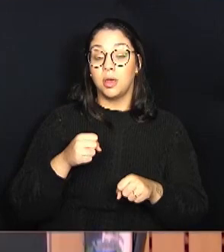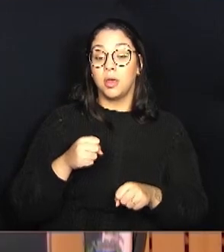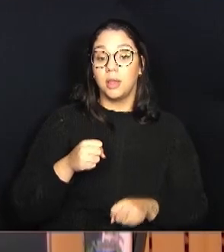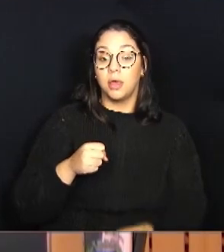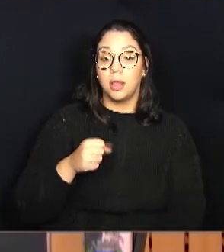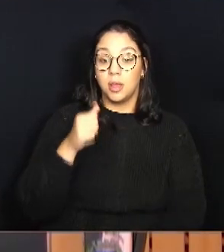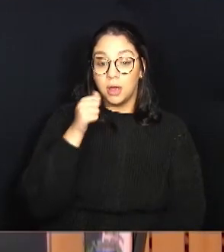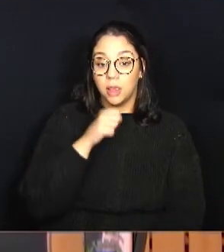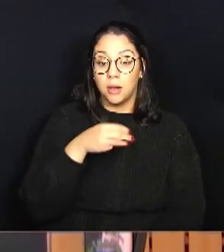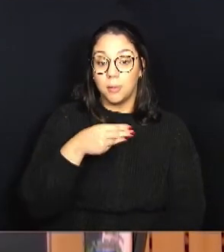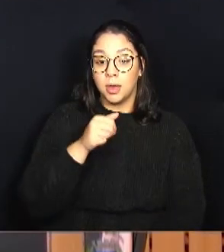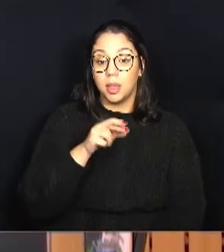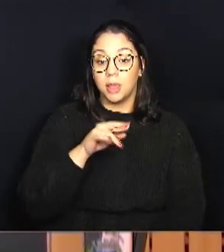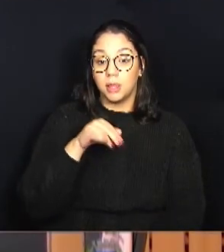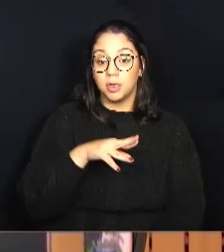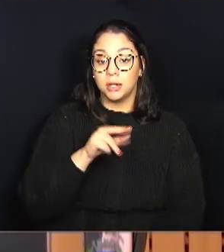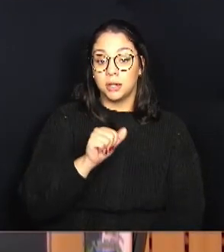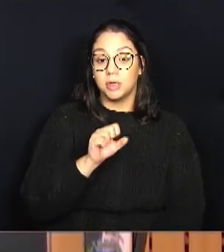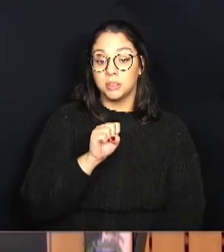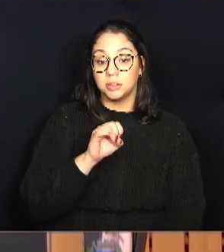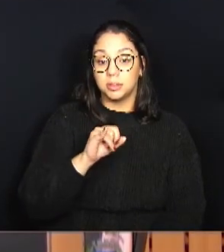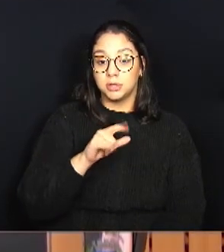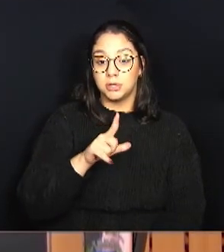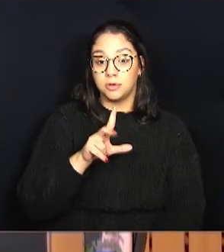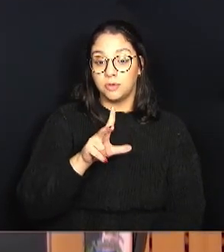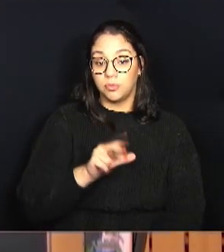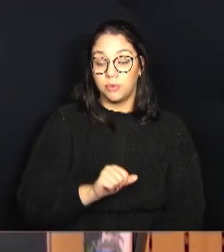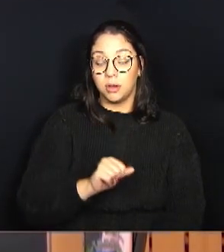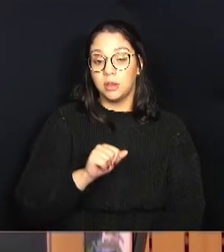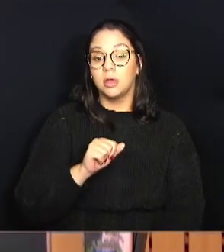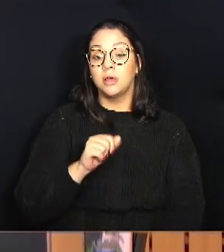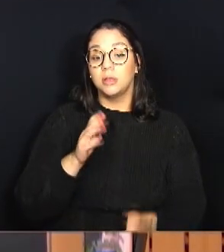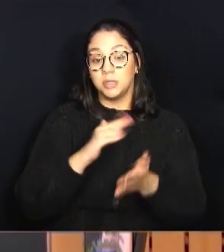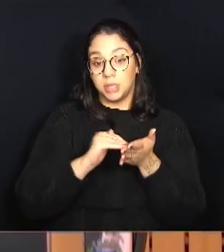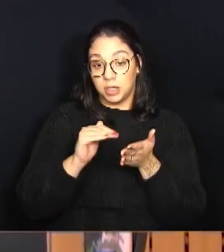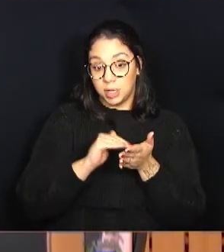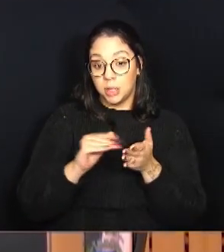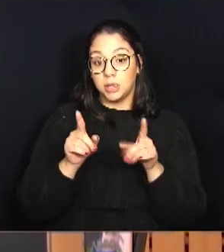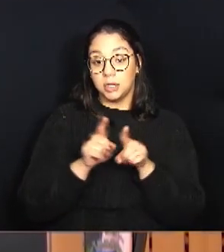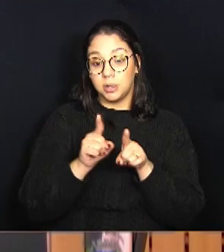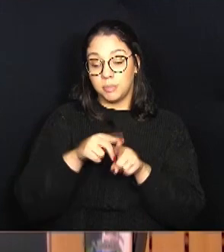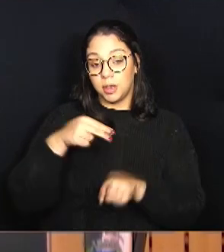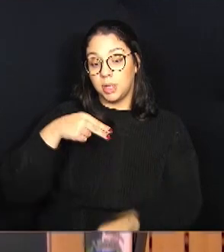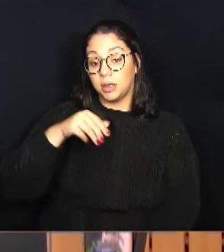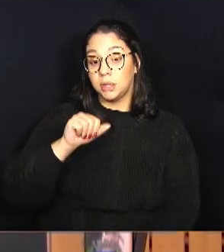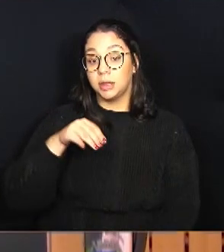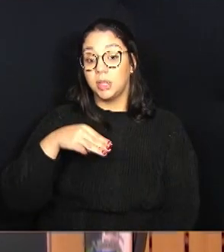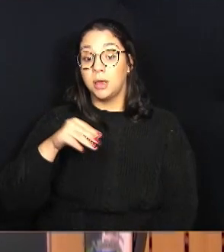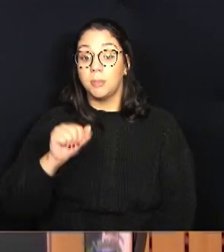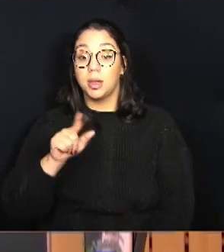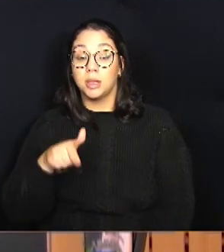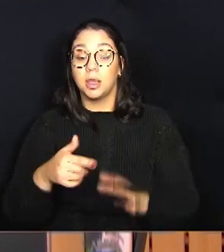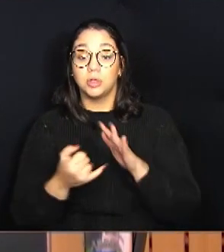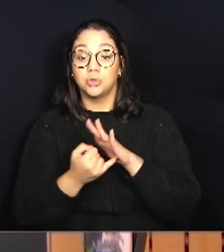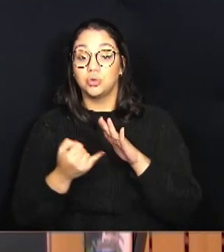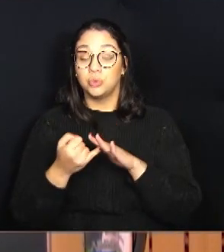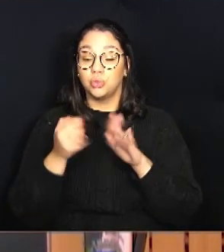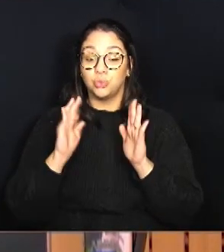como presidente estadual da Associação Nacional dos Municípios de Meio Ambiente, a ANAMA, que é uma entidade que funciona